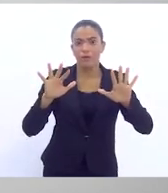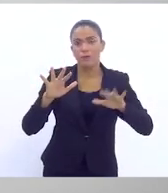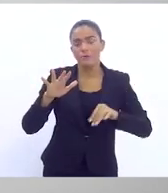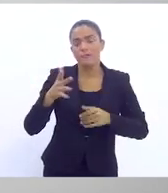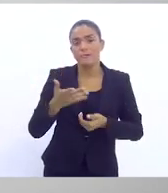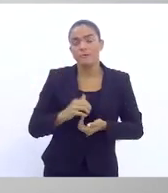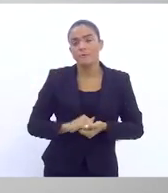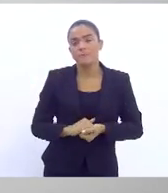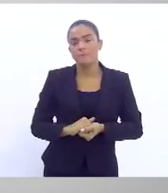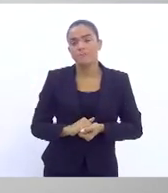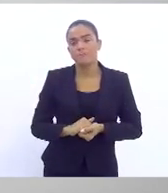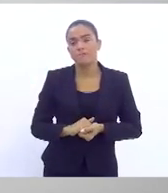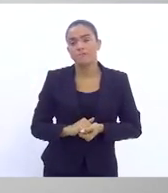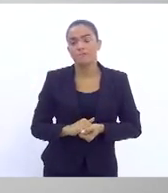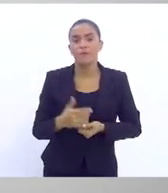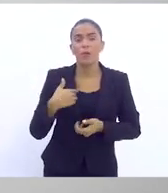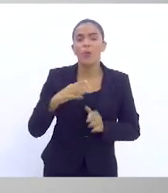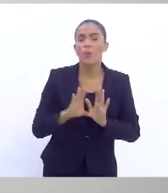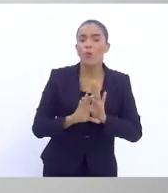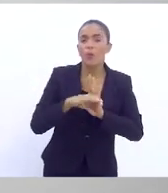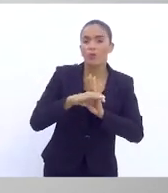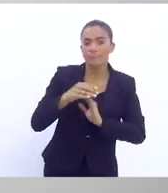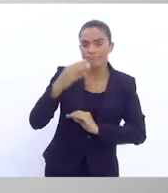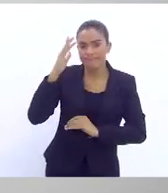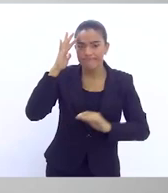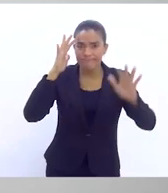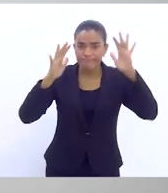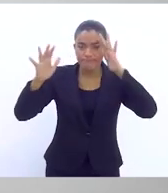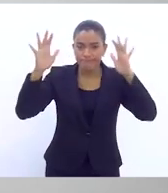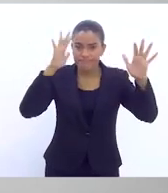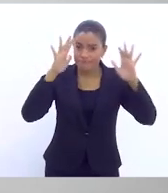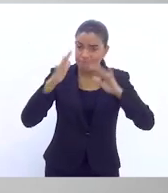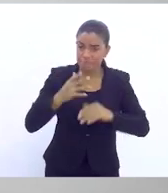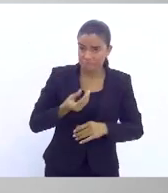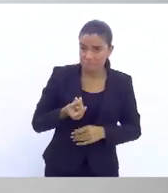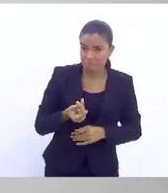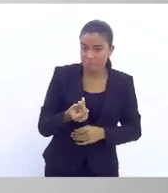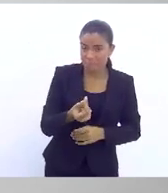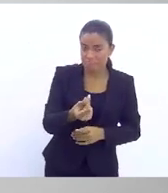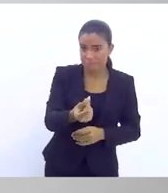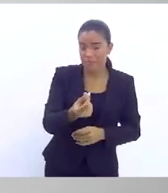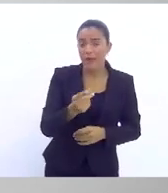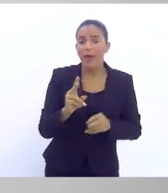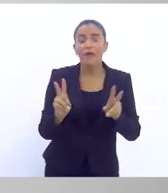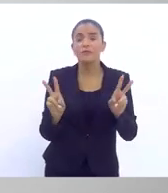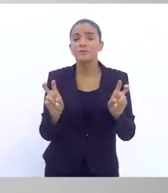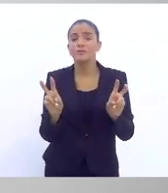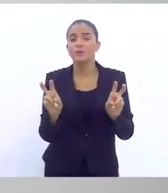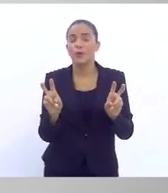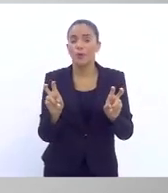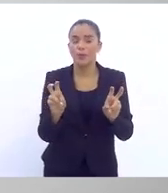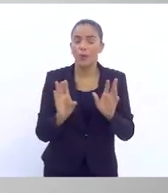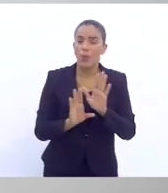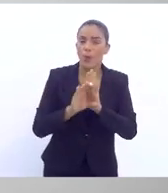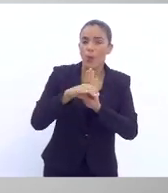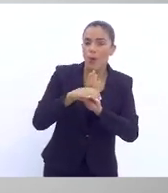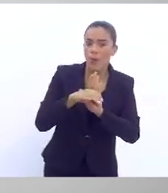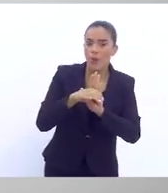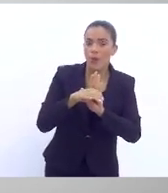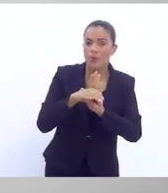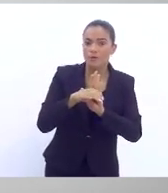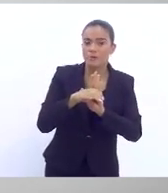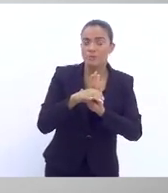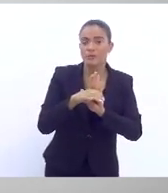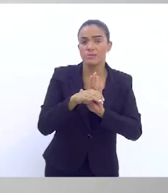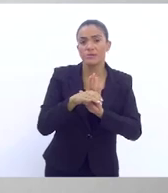de um conceito que se mantém Vivo que é o conceito